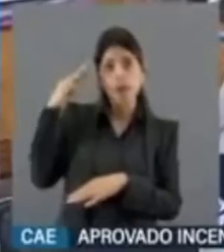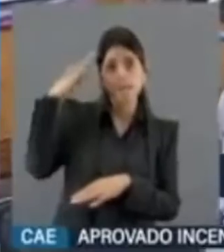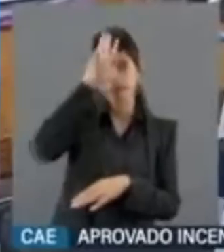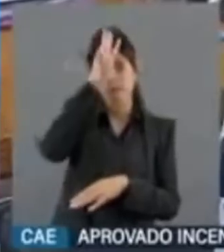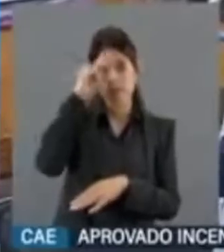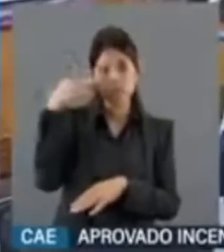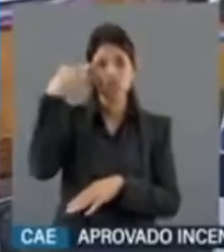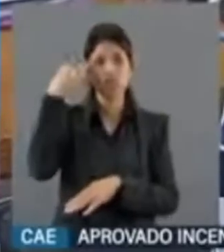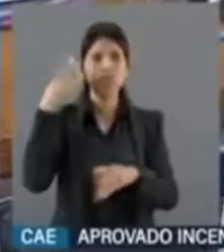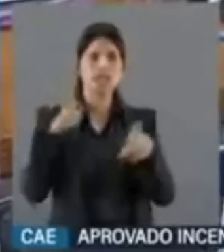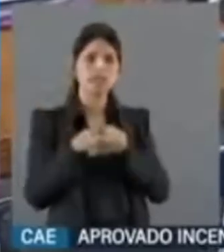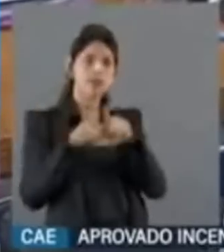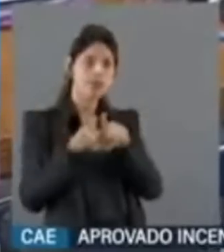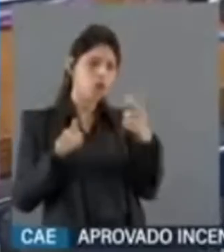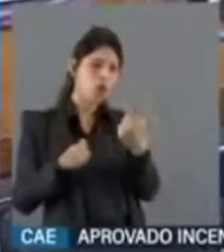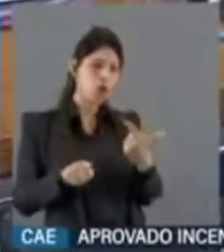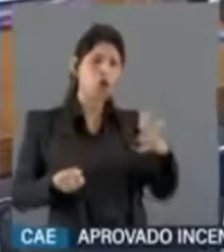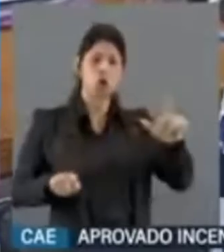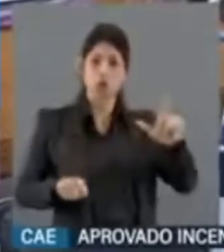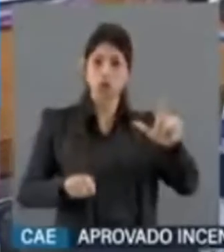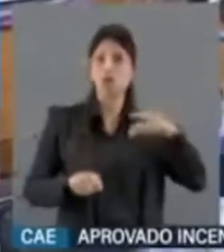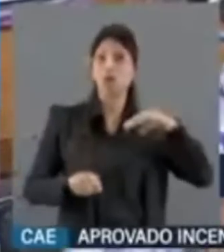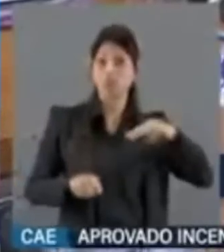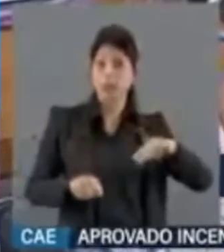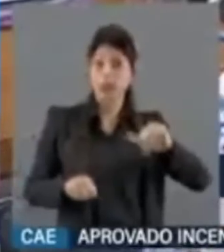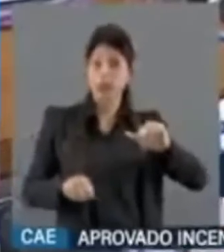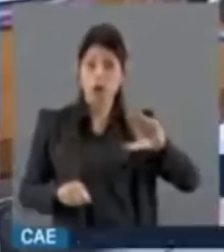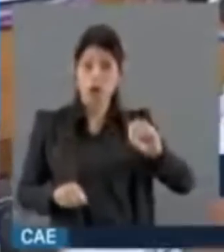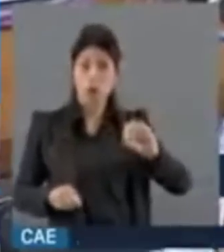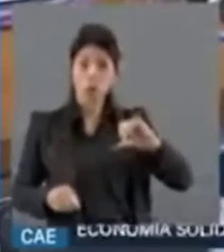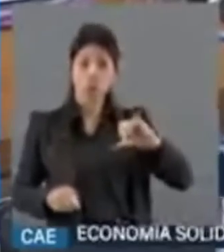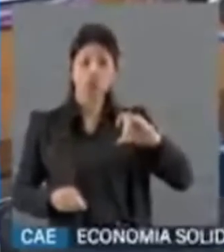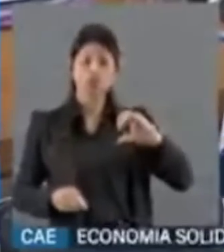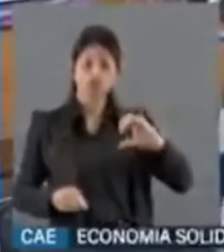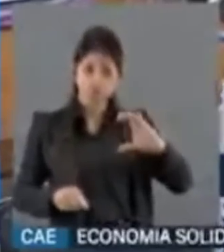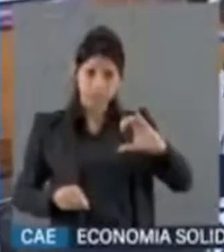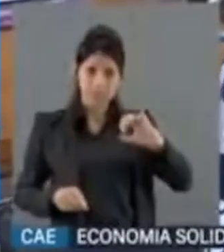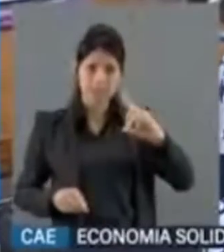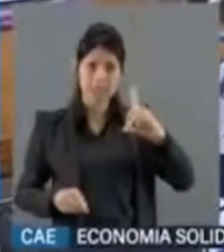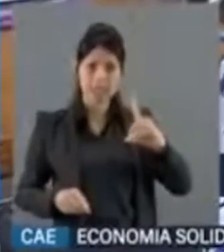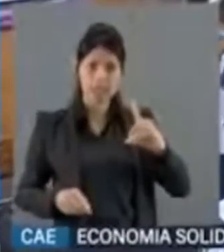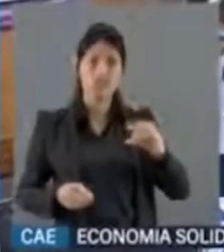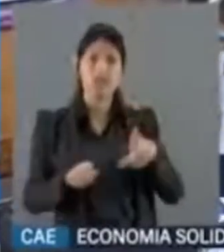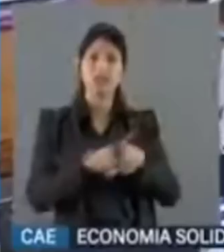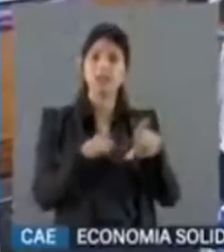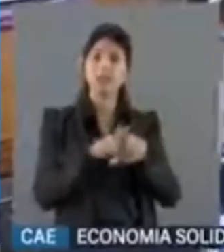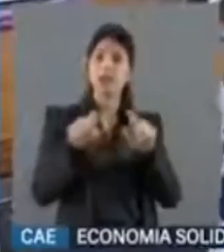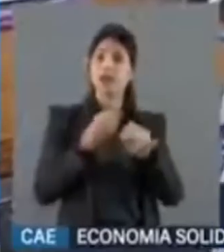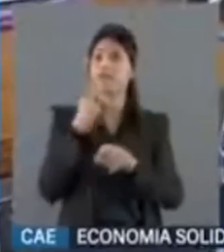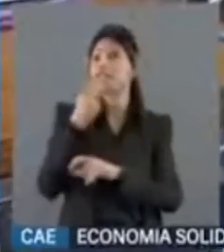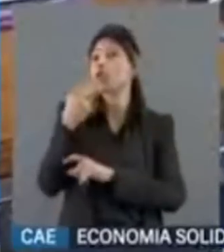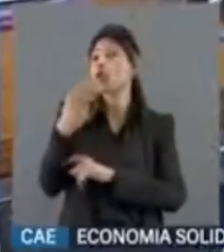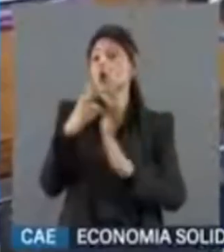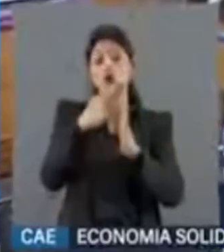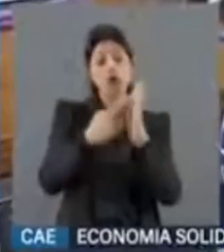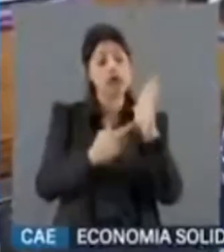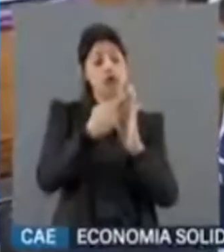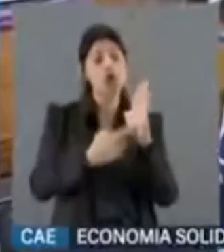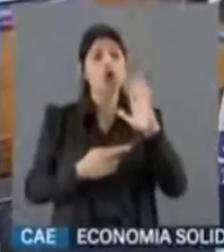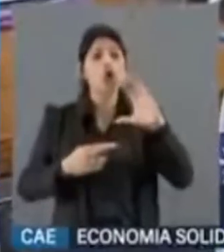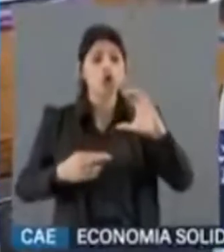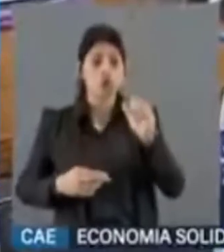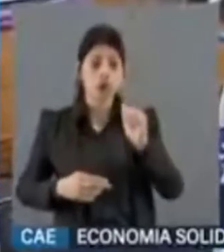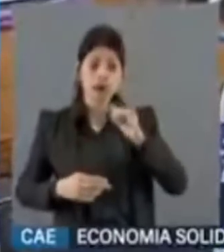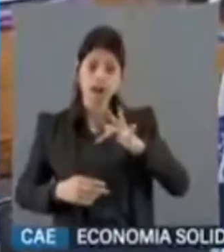ajudantes de ordem que não sejam apenas o Mauro Cid, que aliás já requeriu retorno, porque depois do relatório do COAF ficou muito grave a